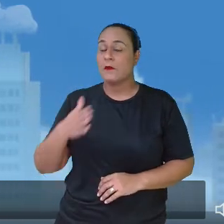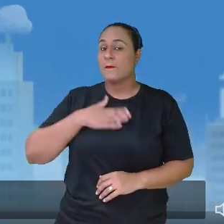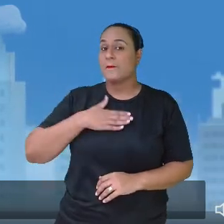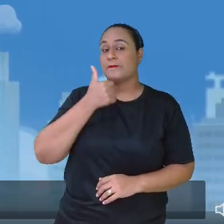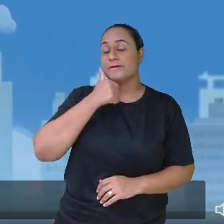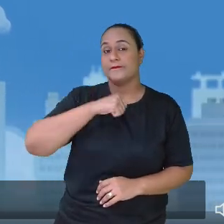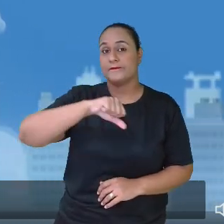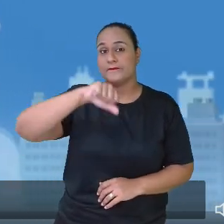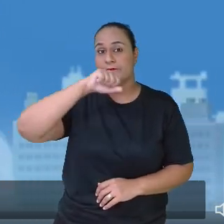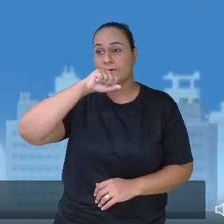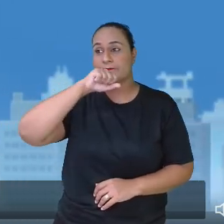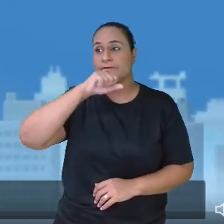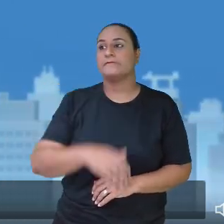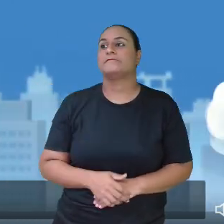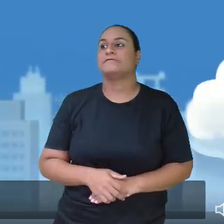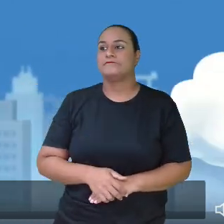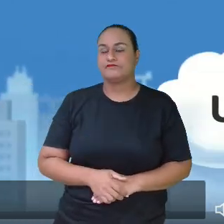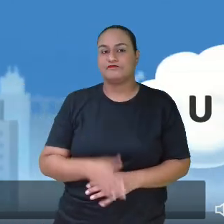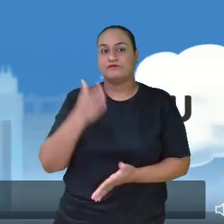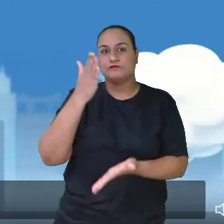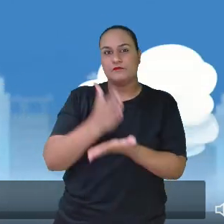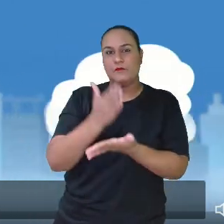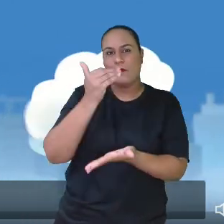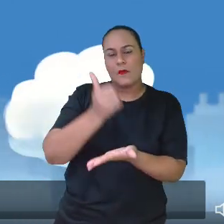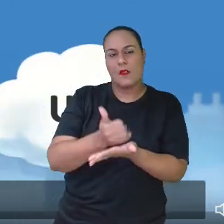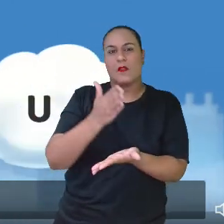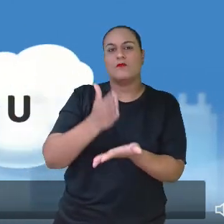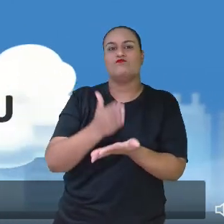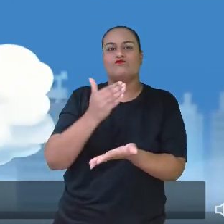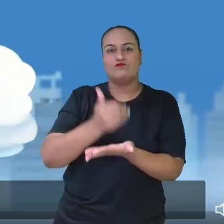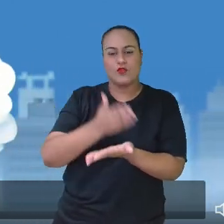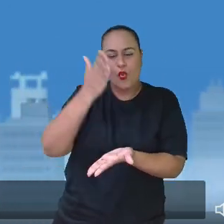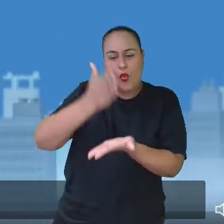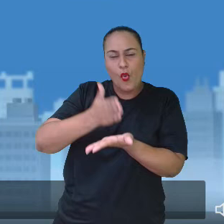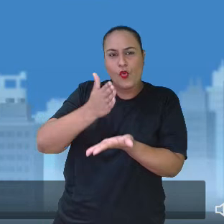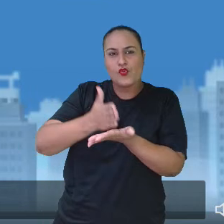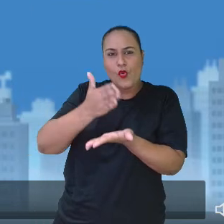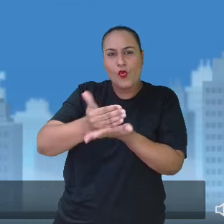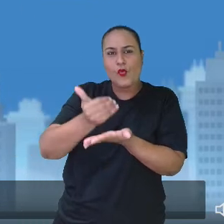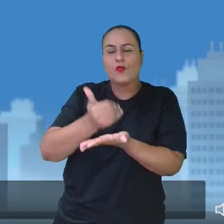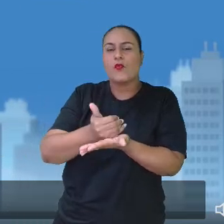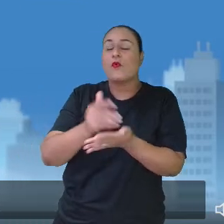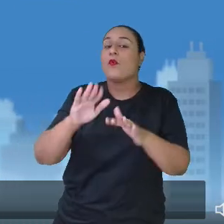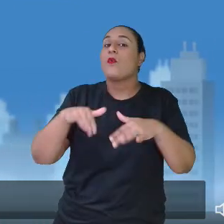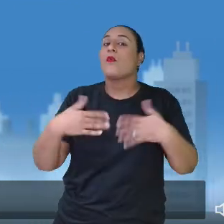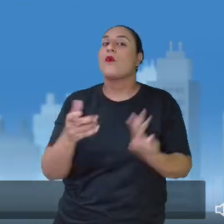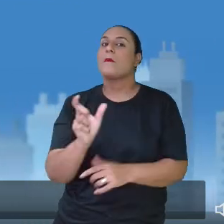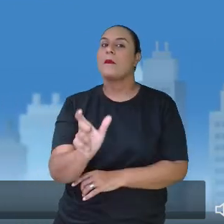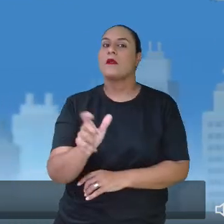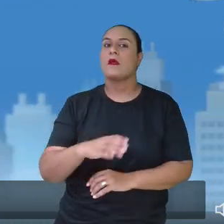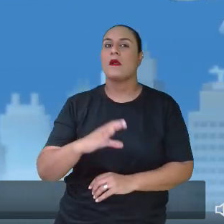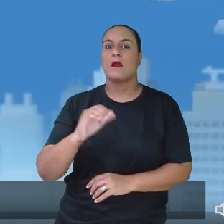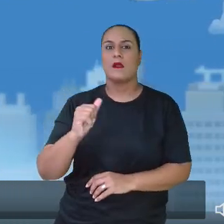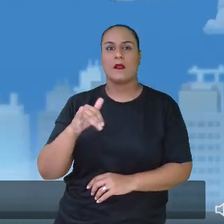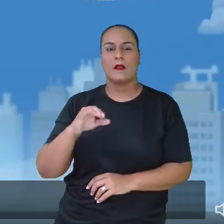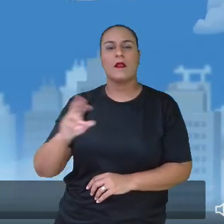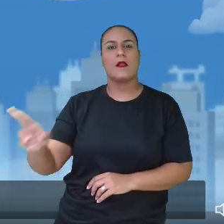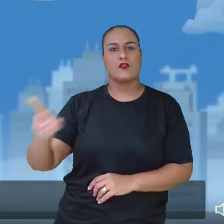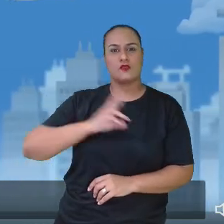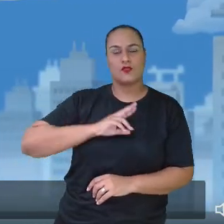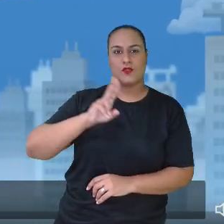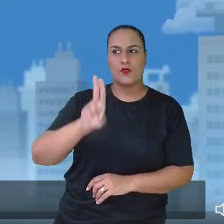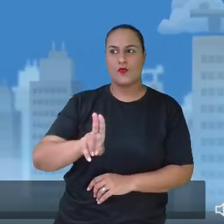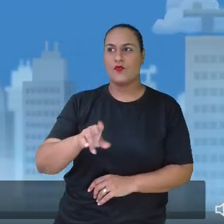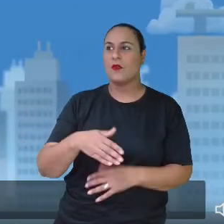mãe partiu o bolo, minha gente. L ou U na palavra partiu? Caio U. Cadê